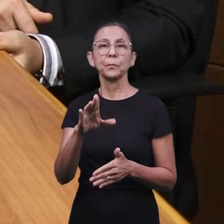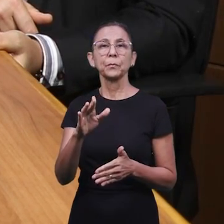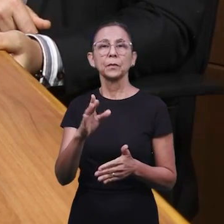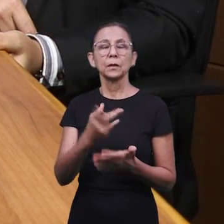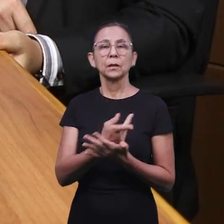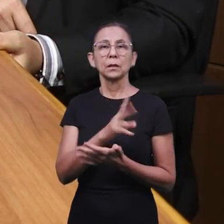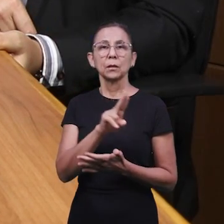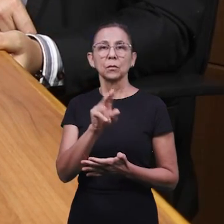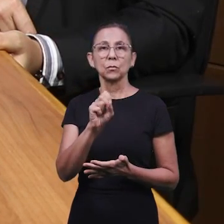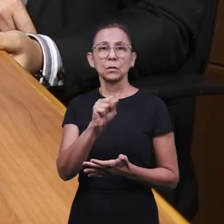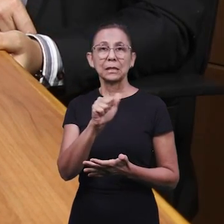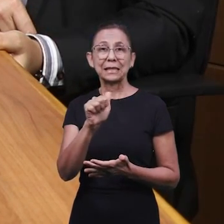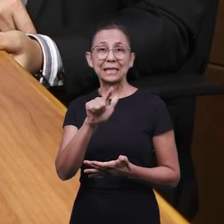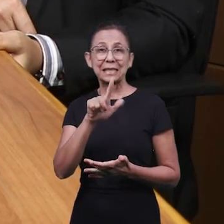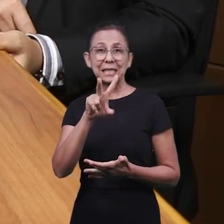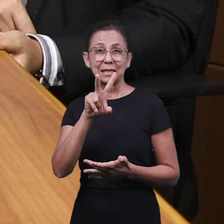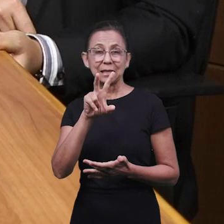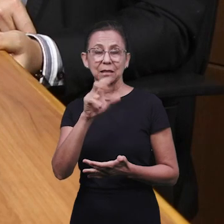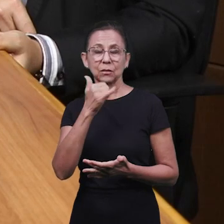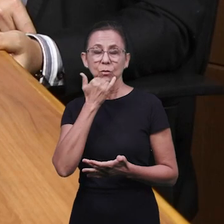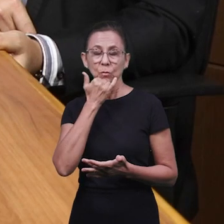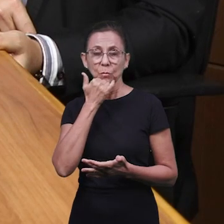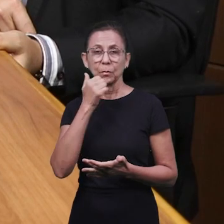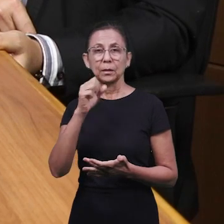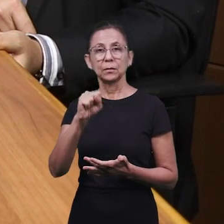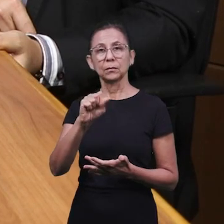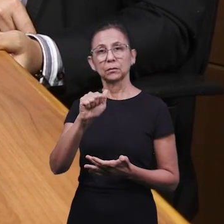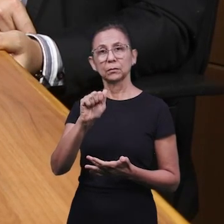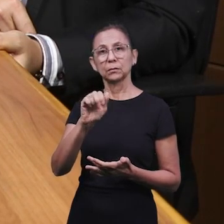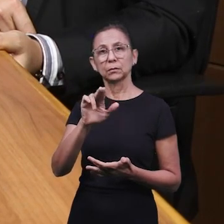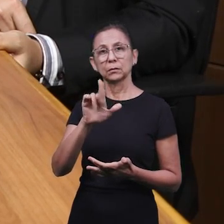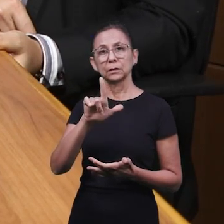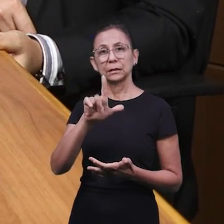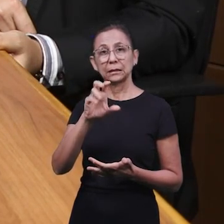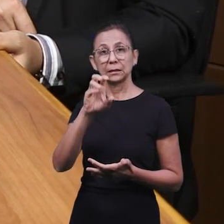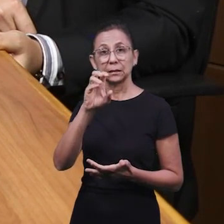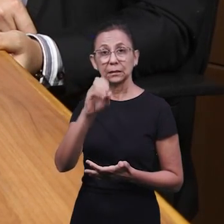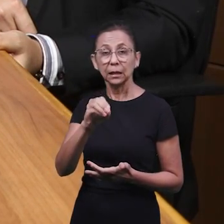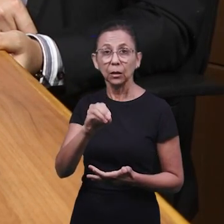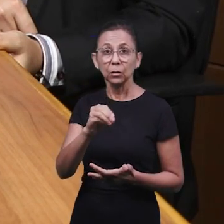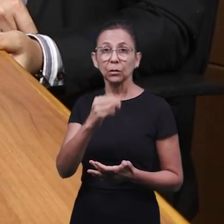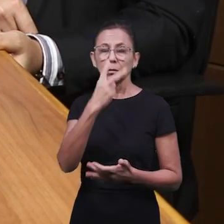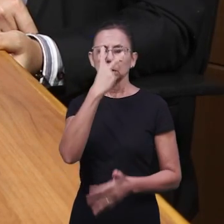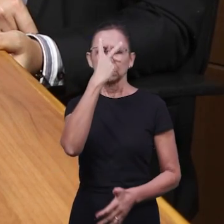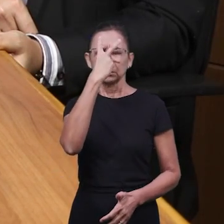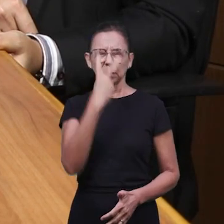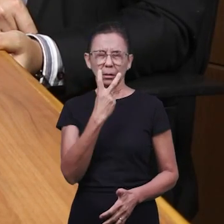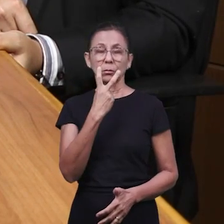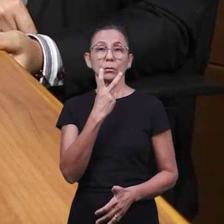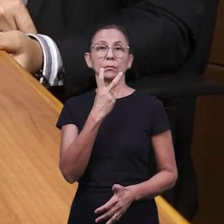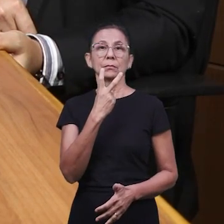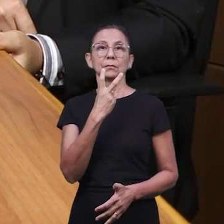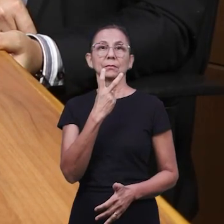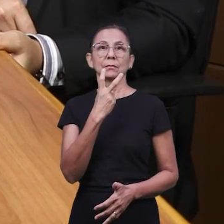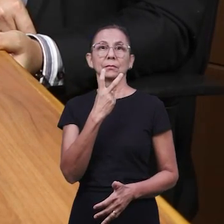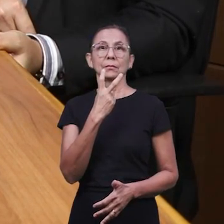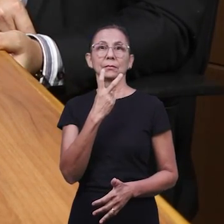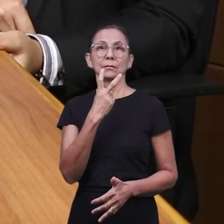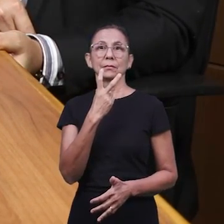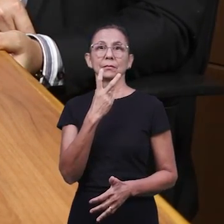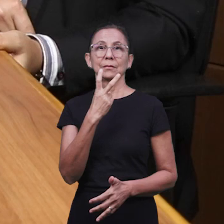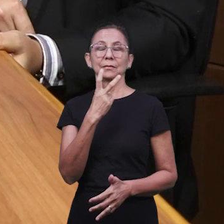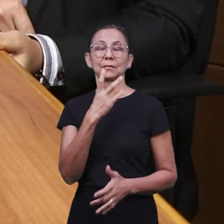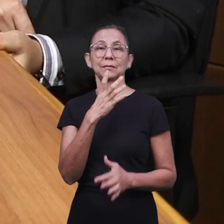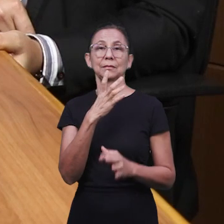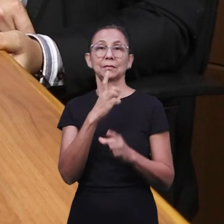cego, ele foi conduzido, alguém orou por ele, o Senhor falou com ele, e a partir dali,